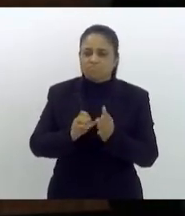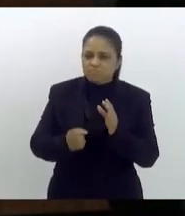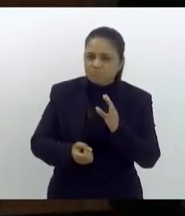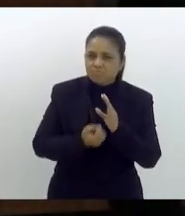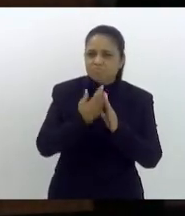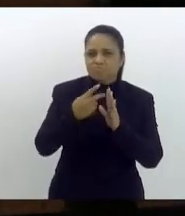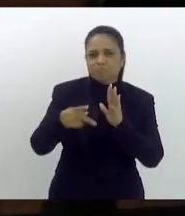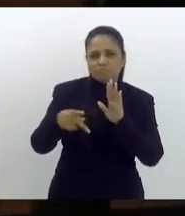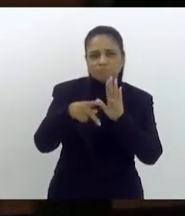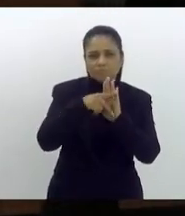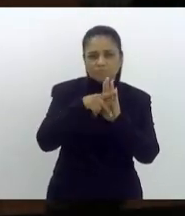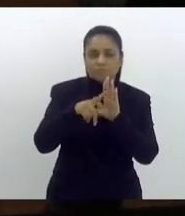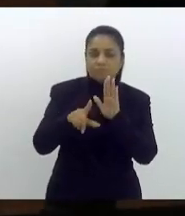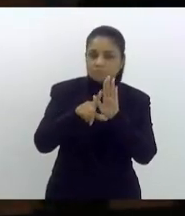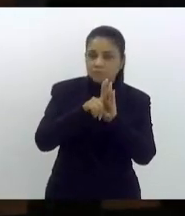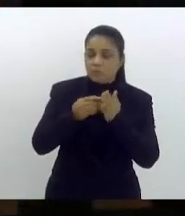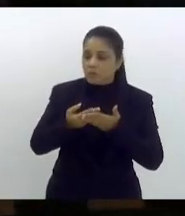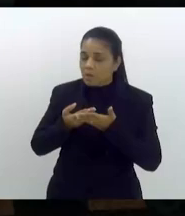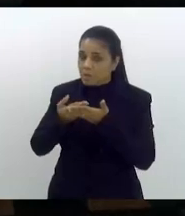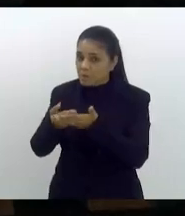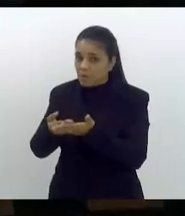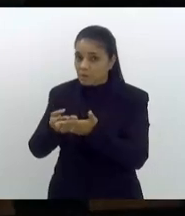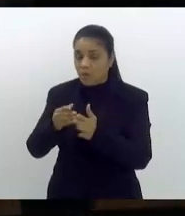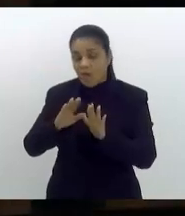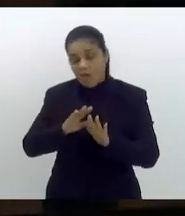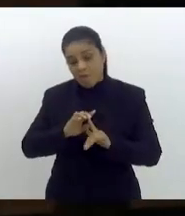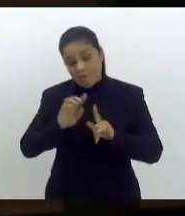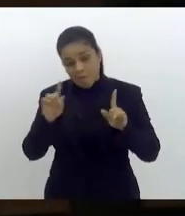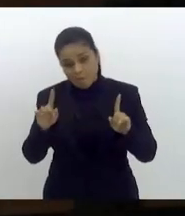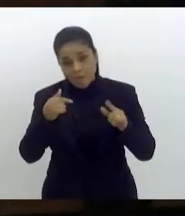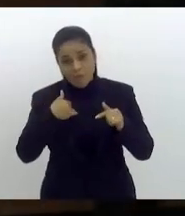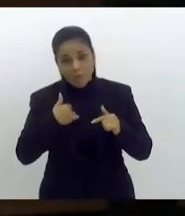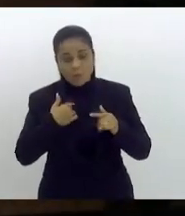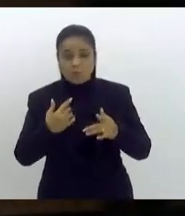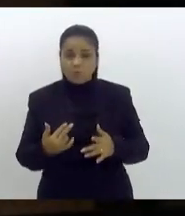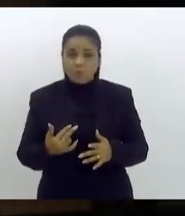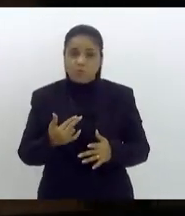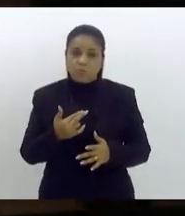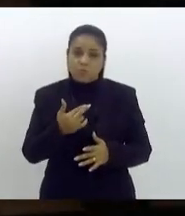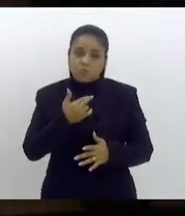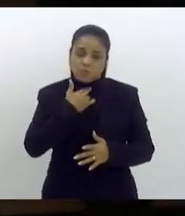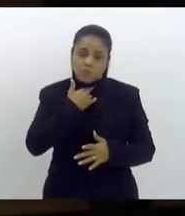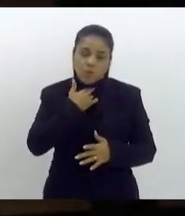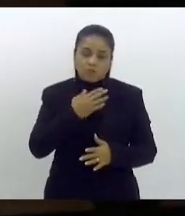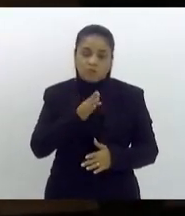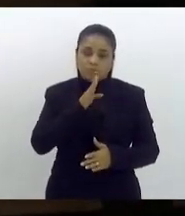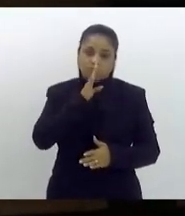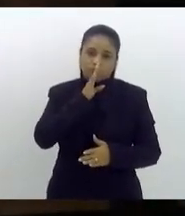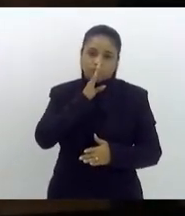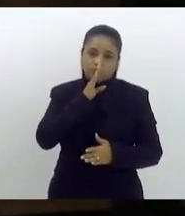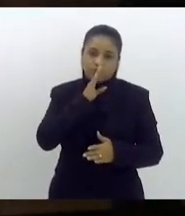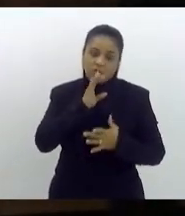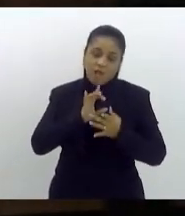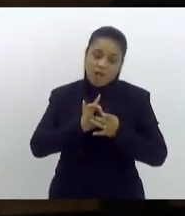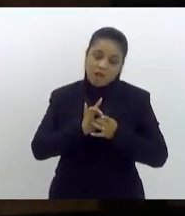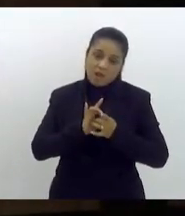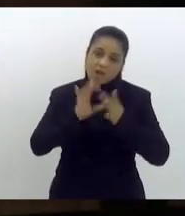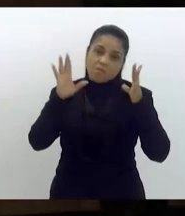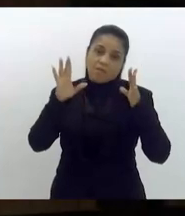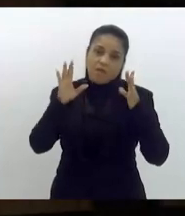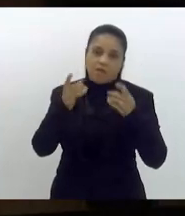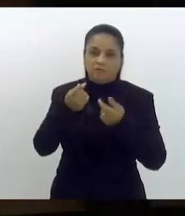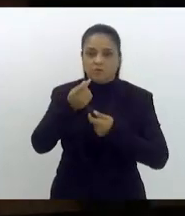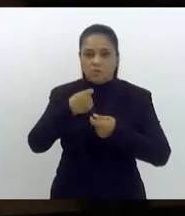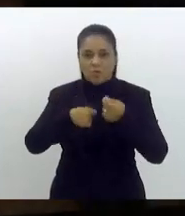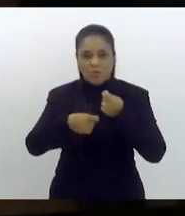e o encaminhamento do projeto Agora eu não posso deixar de manifestar em primeiro lugar no que diz respeito a liberdade Econômica